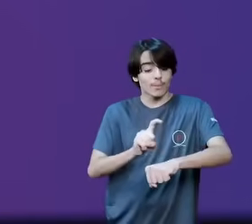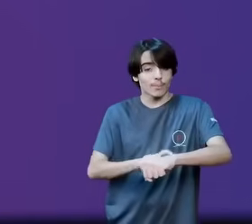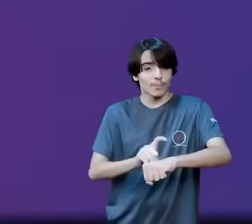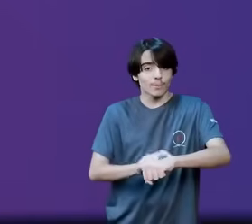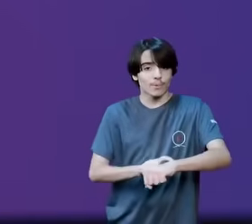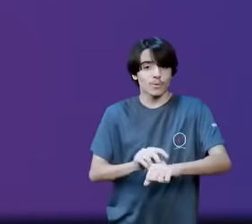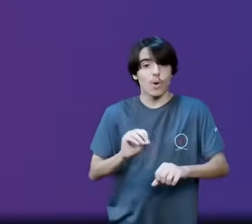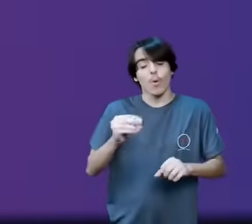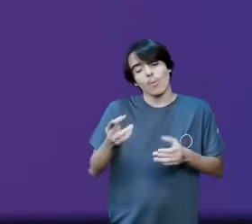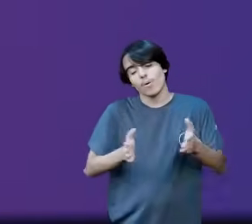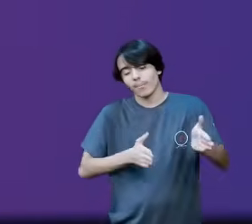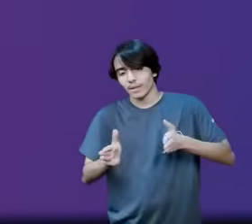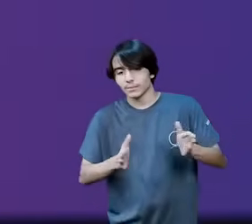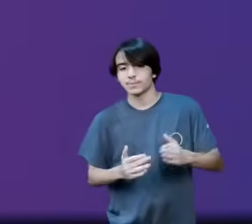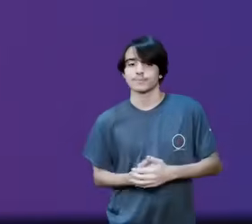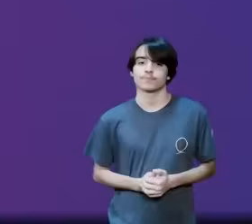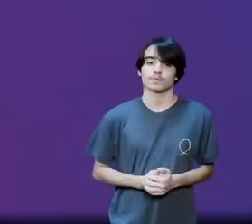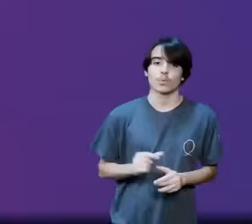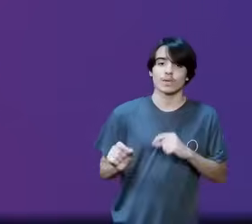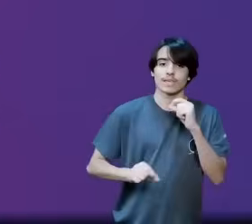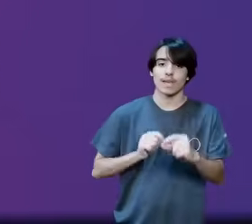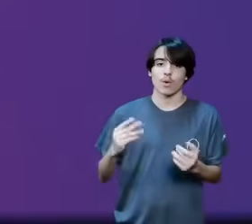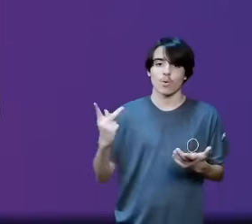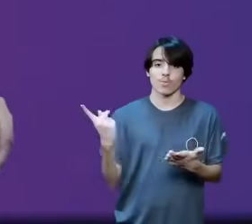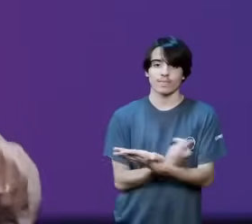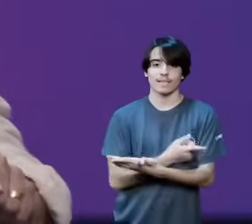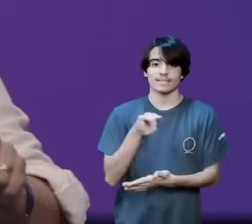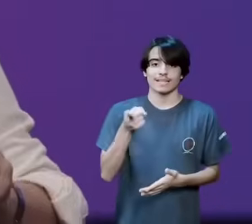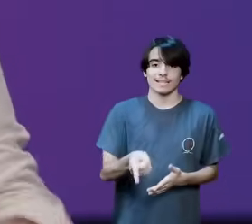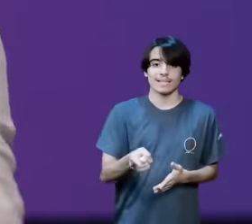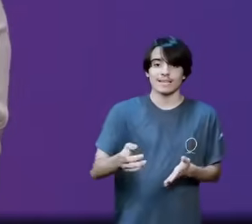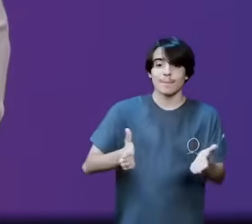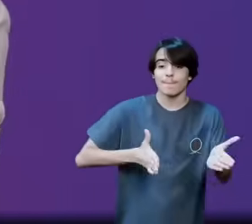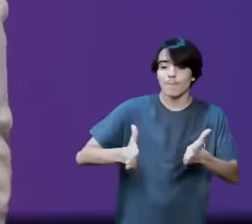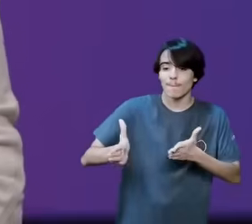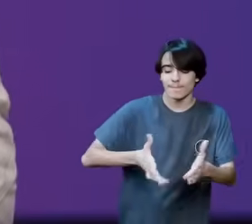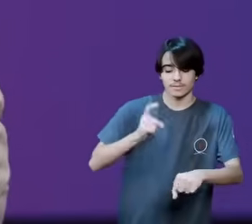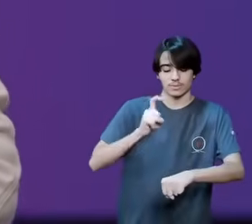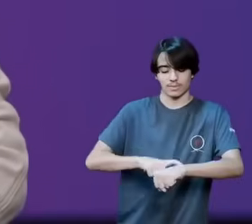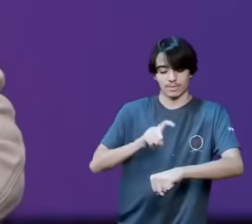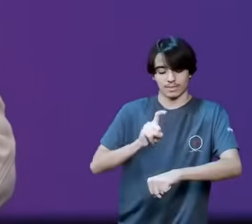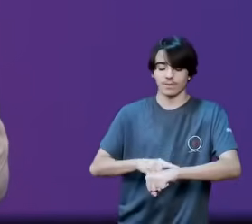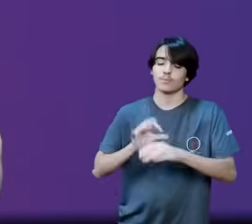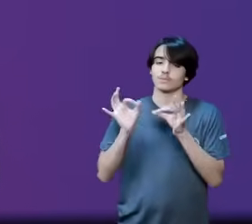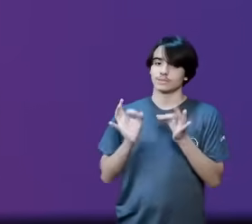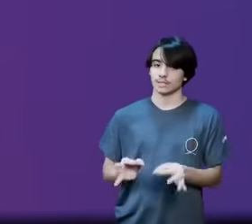à ocasião, ou seja, ao que acontece dentro daquele tempo.